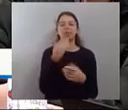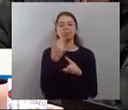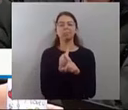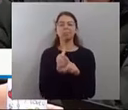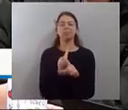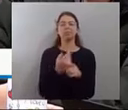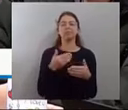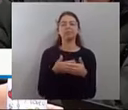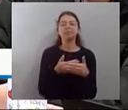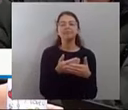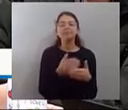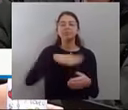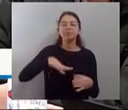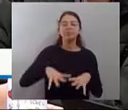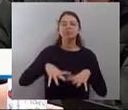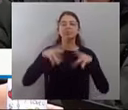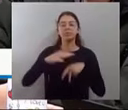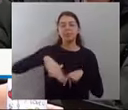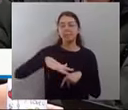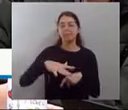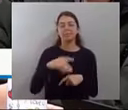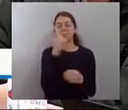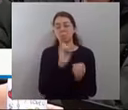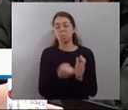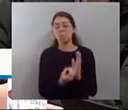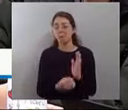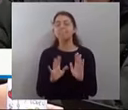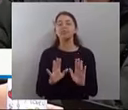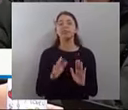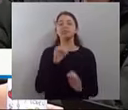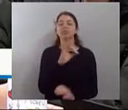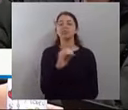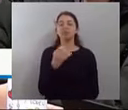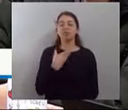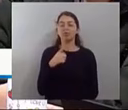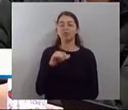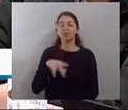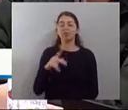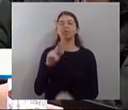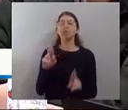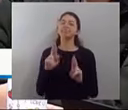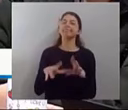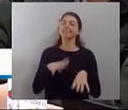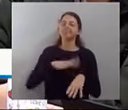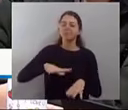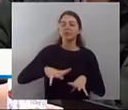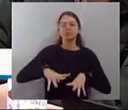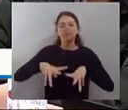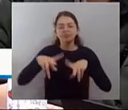ordenamento e desenvolvimento territorial. E a Foodlink espera contribuir para o desenvolvimento do território de forma a acolher a